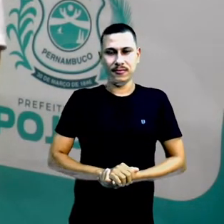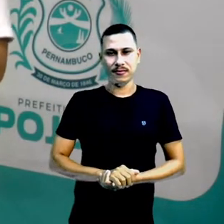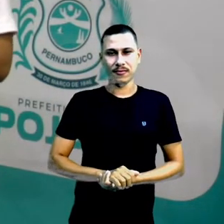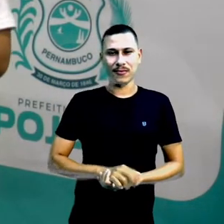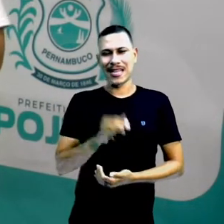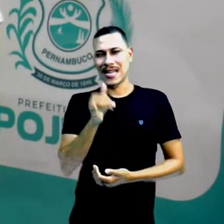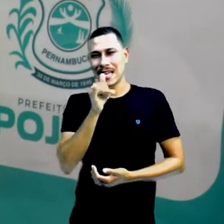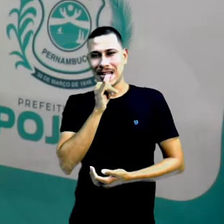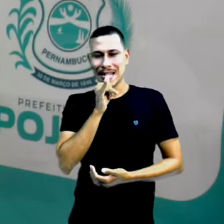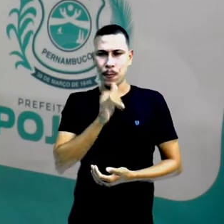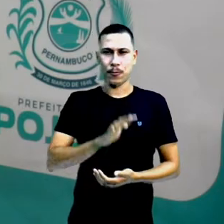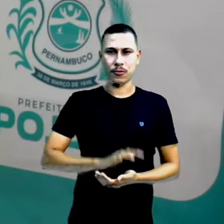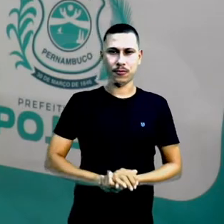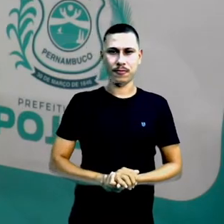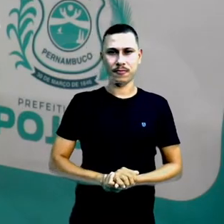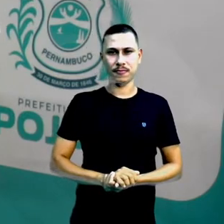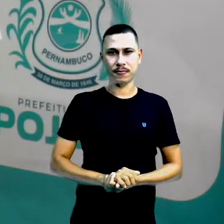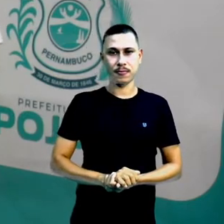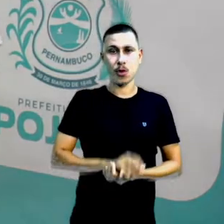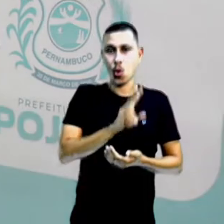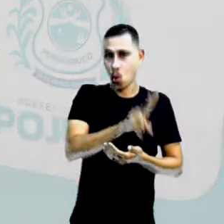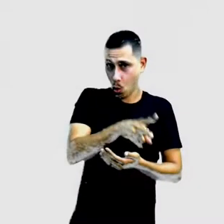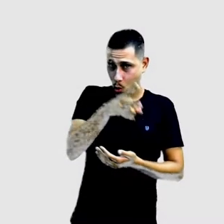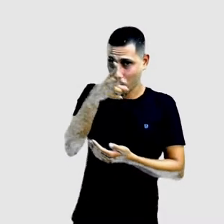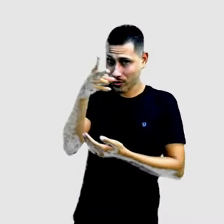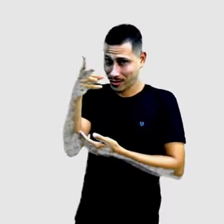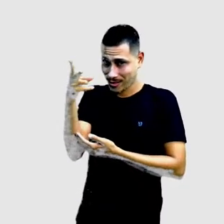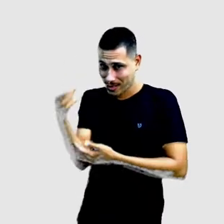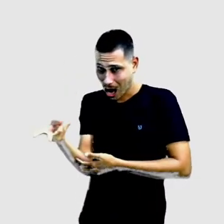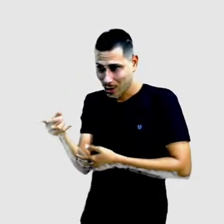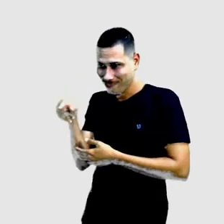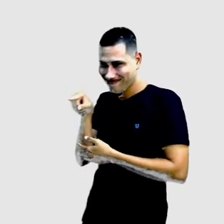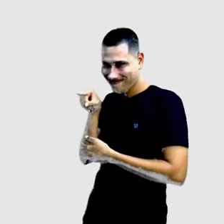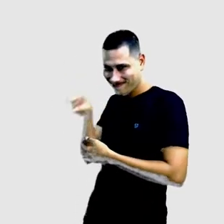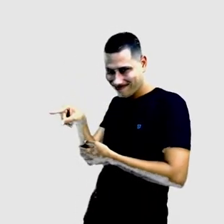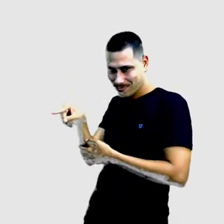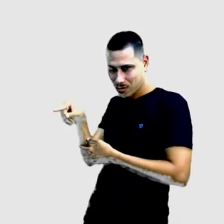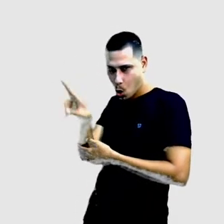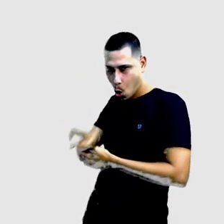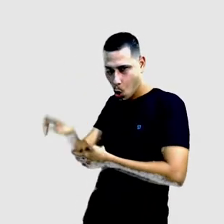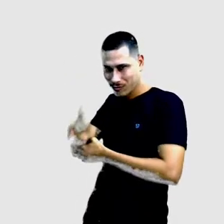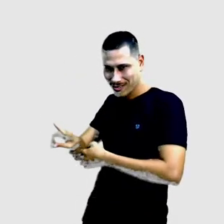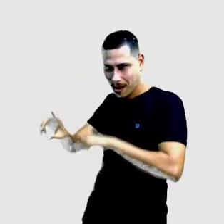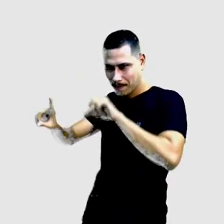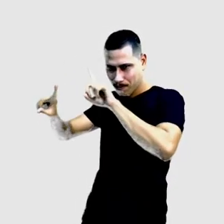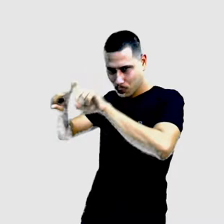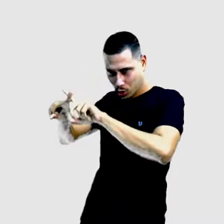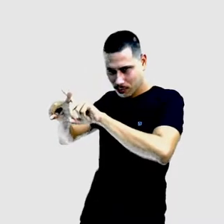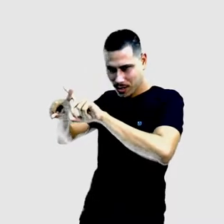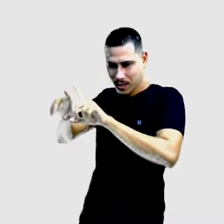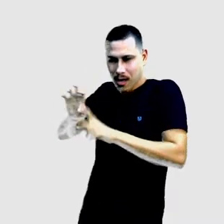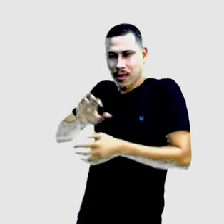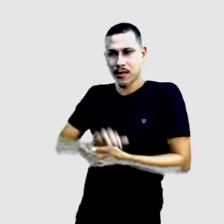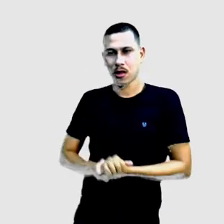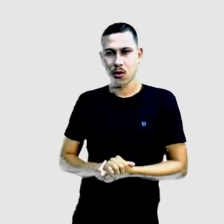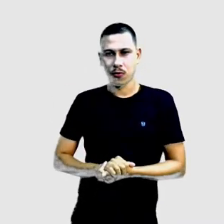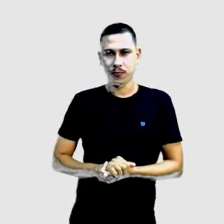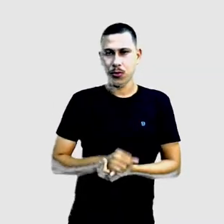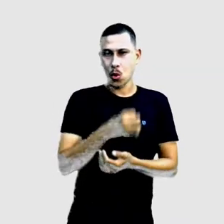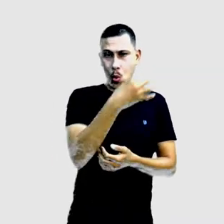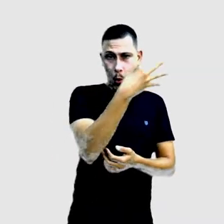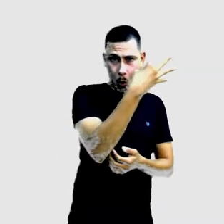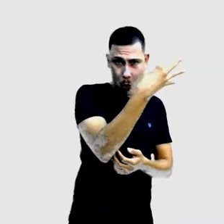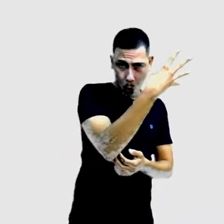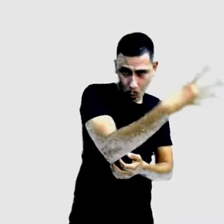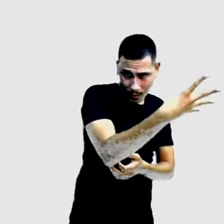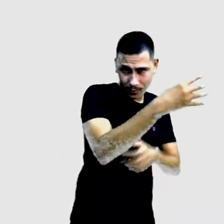Se eu tenho a operação inversa, que é na condição da multiplicação, eu tenho 4